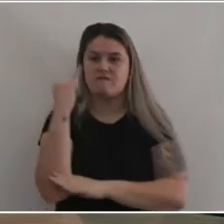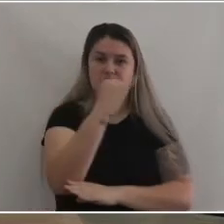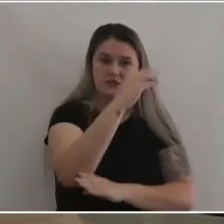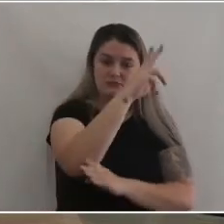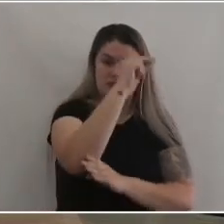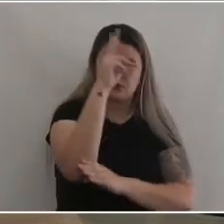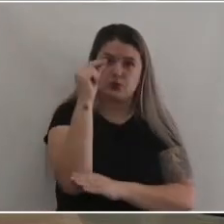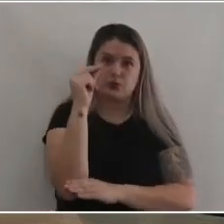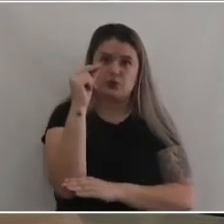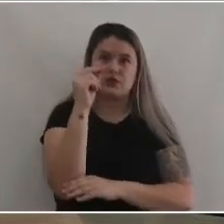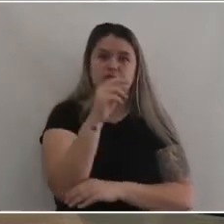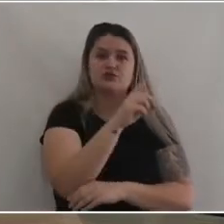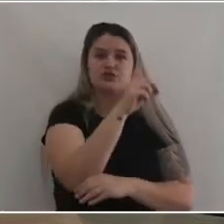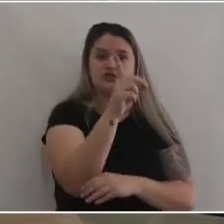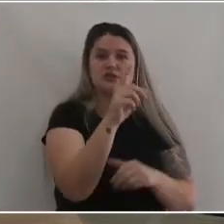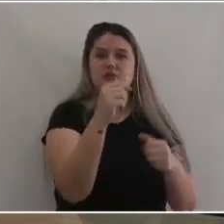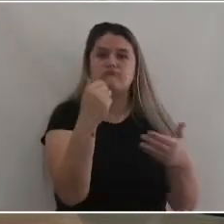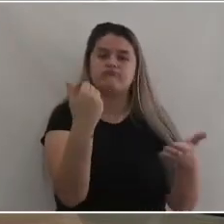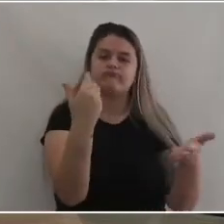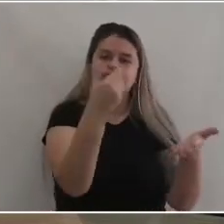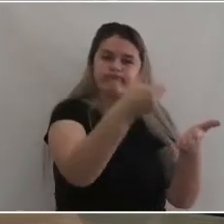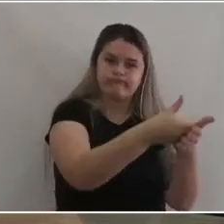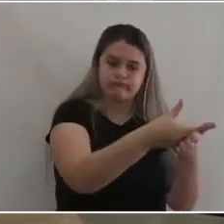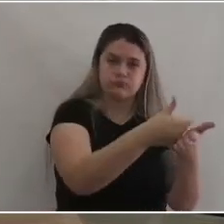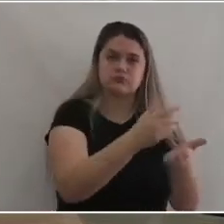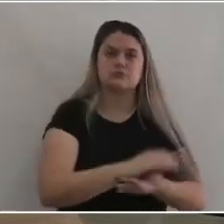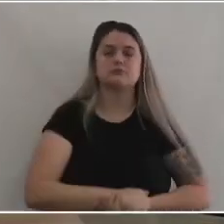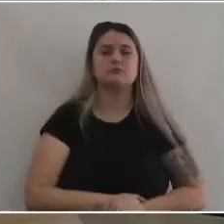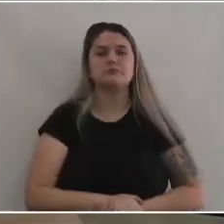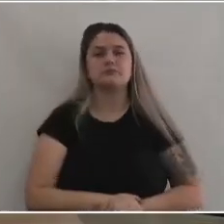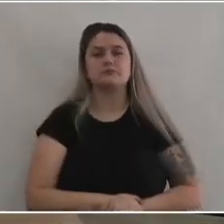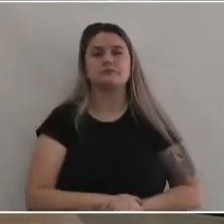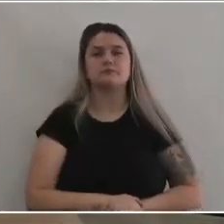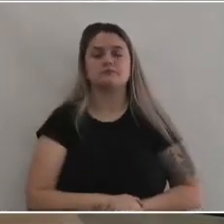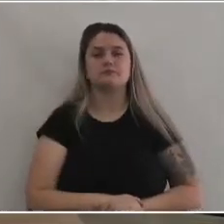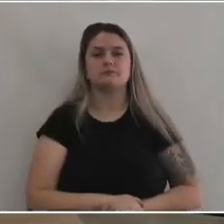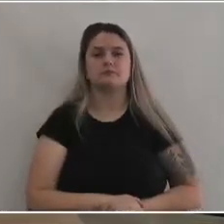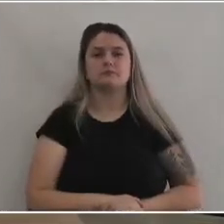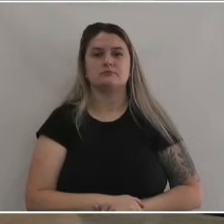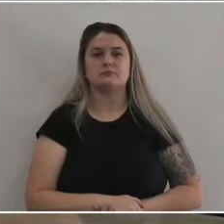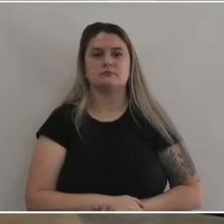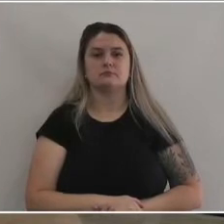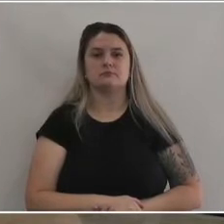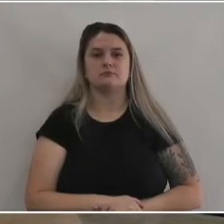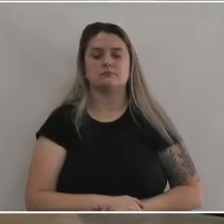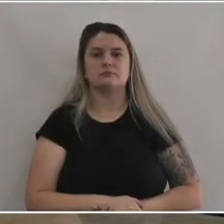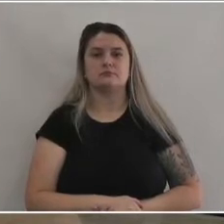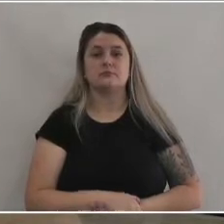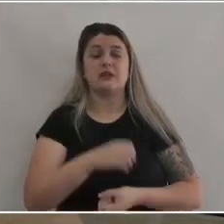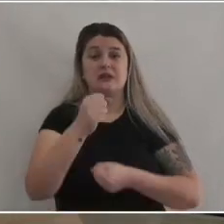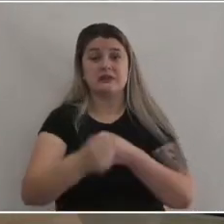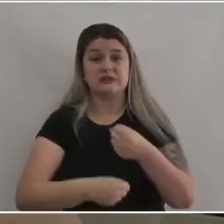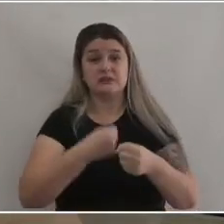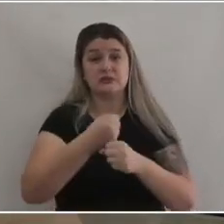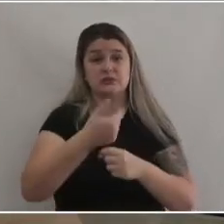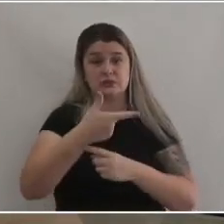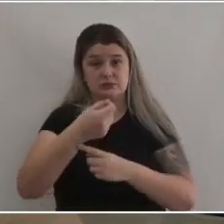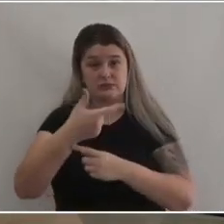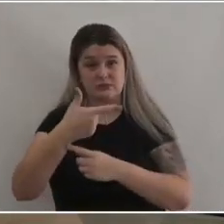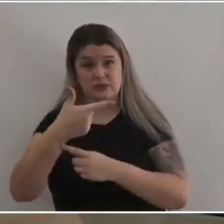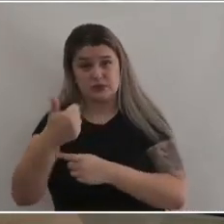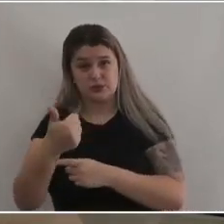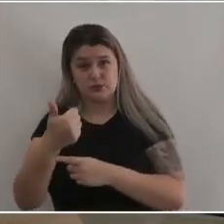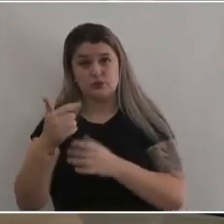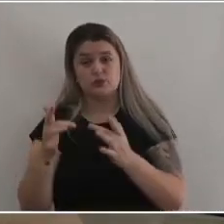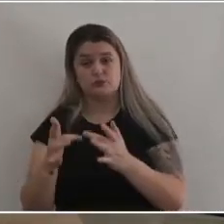comunica. Chega na data, é feito o débito diretamente na conta. Certo. Em 2021, tivemos